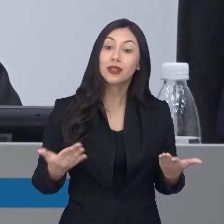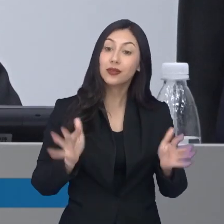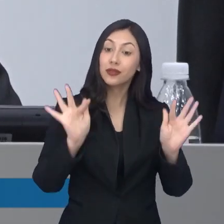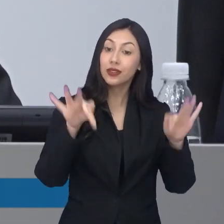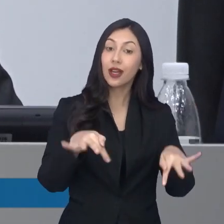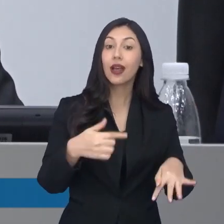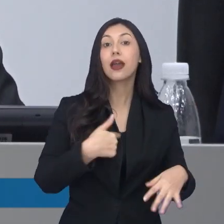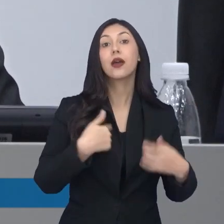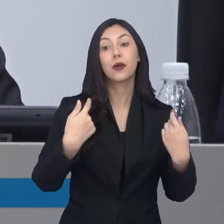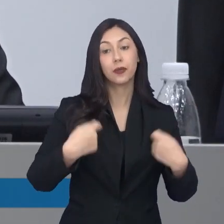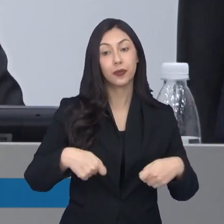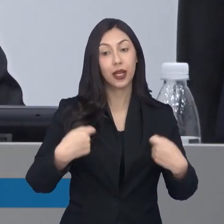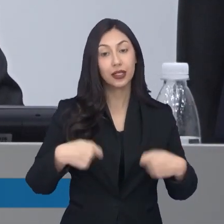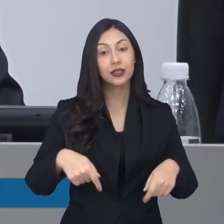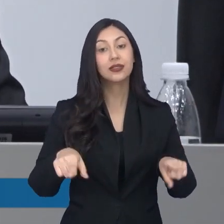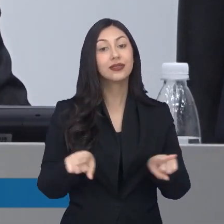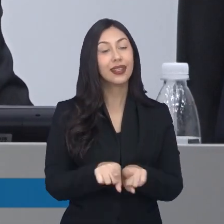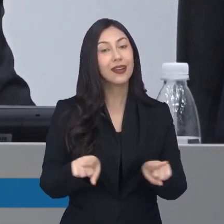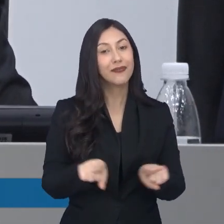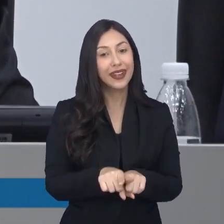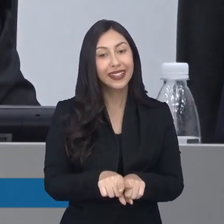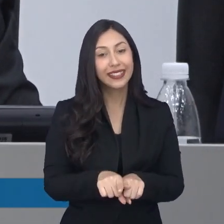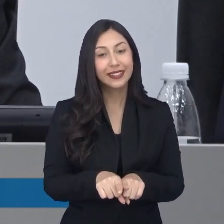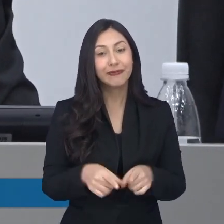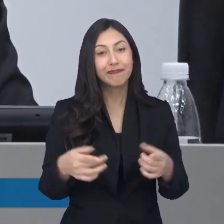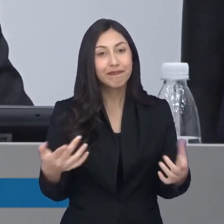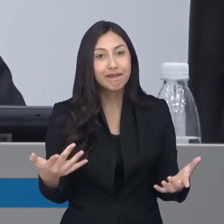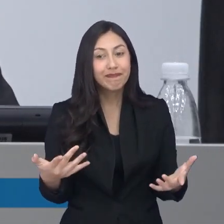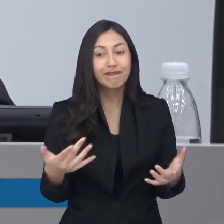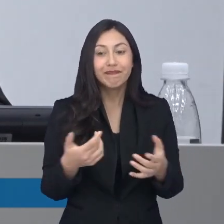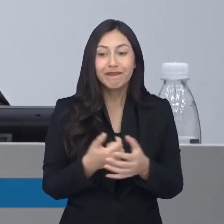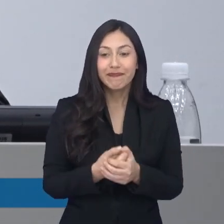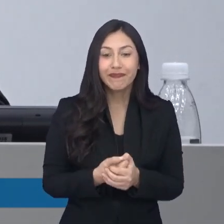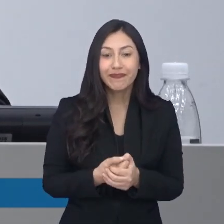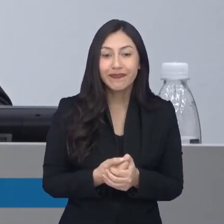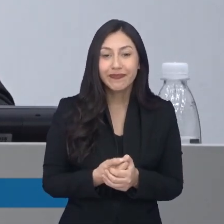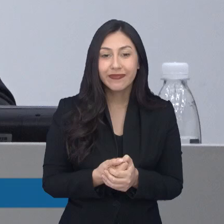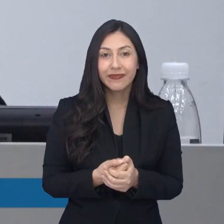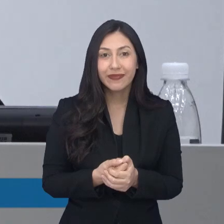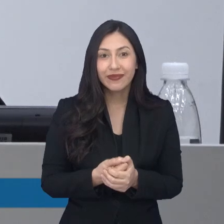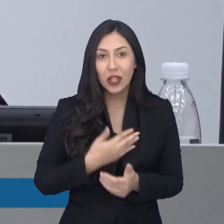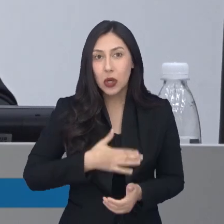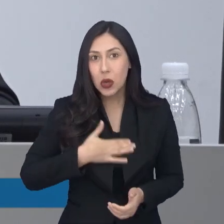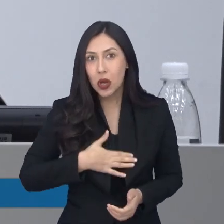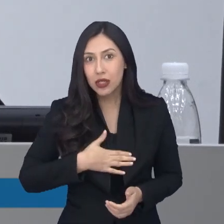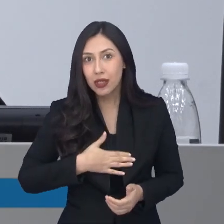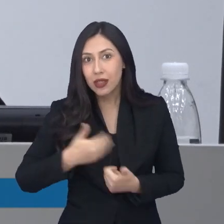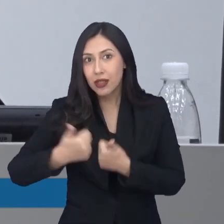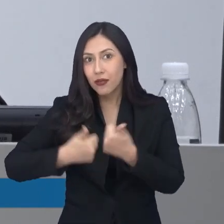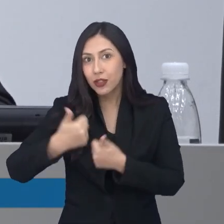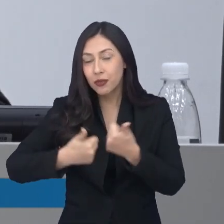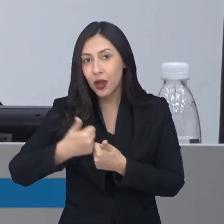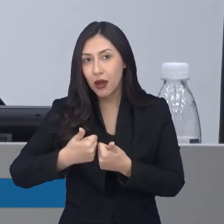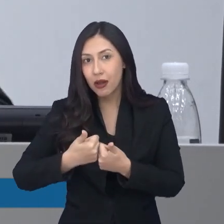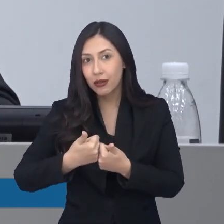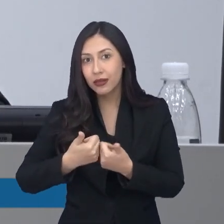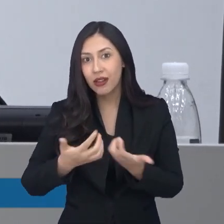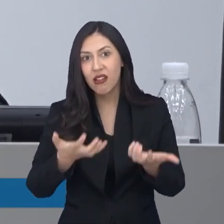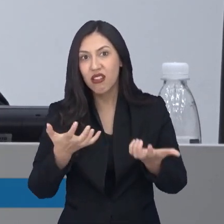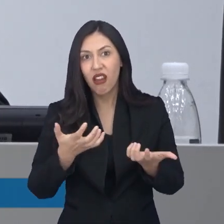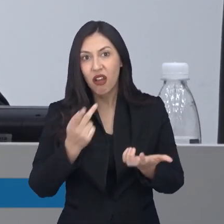posso deixar de fazer essa graça, me permita. Quem gosta de futebol quer estar junto do